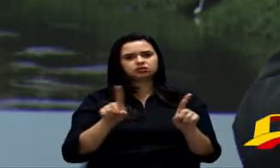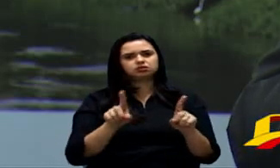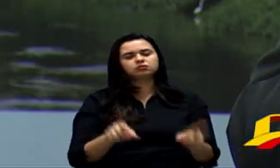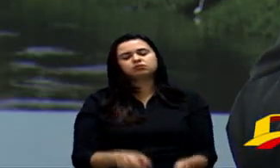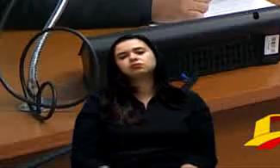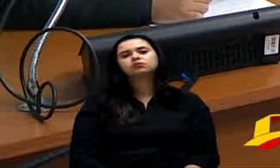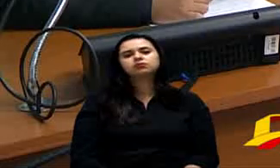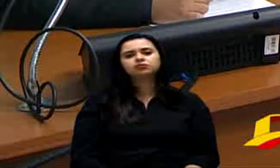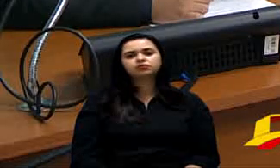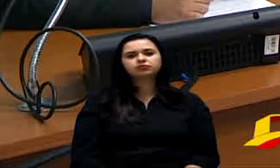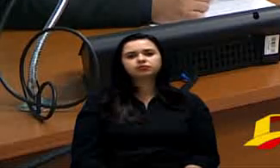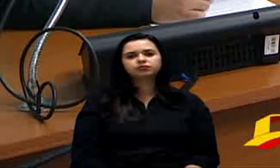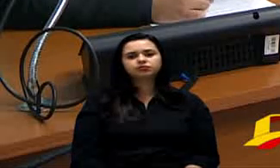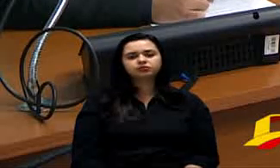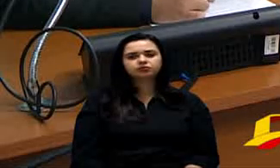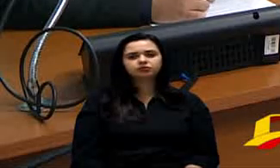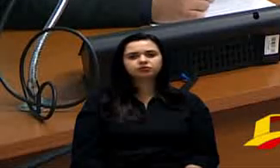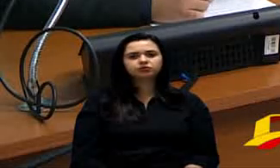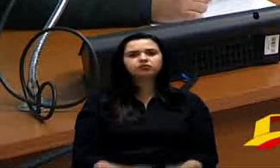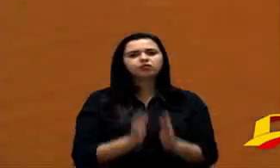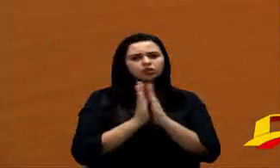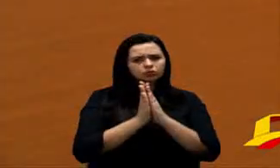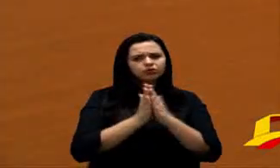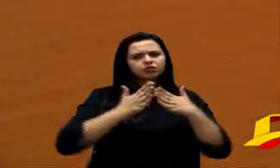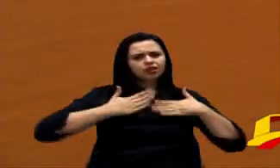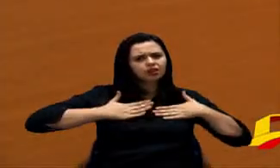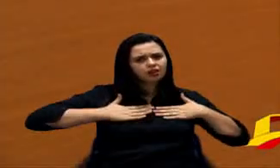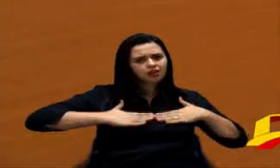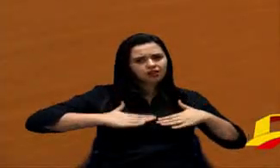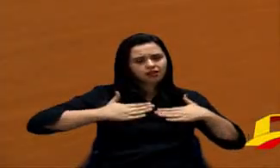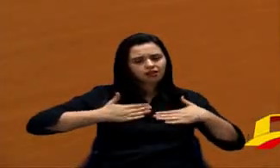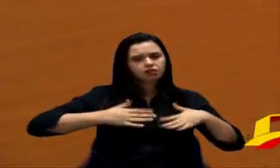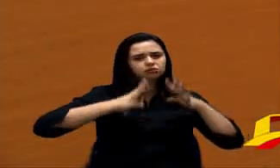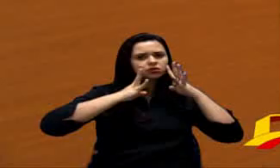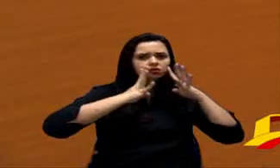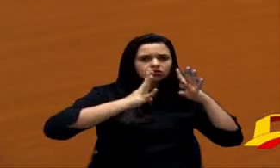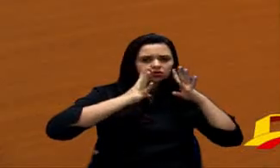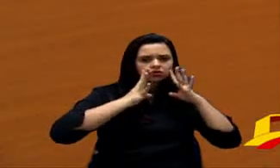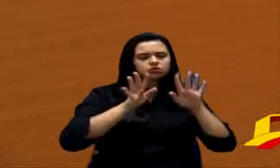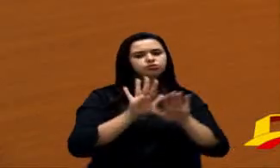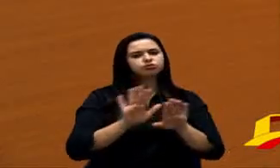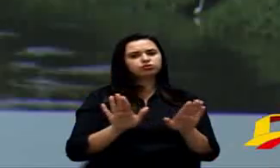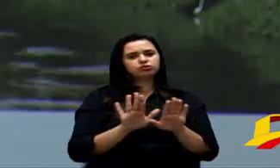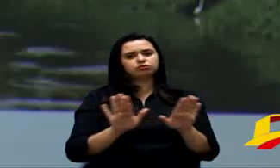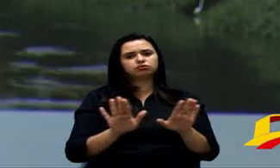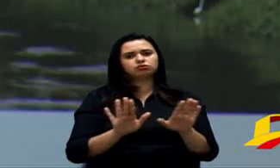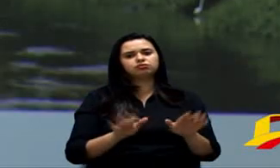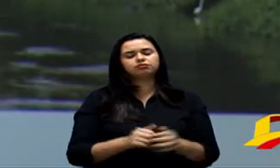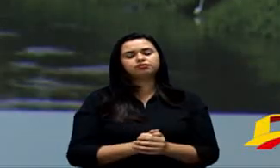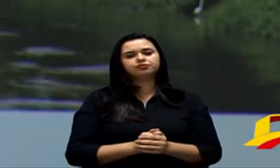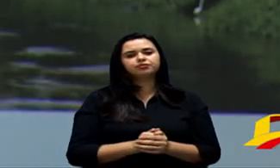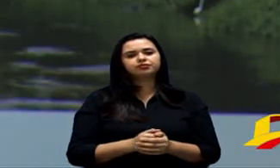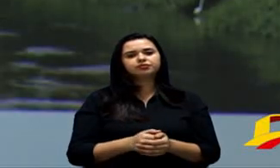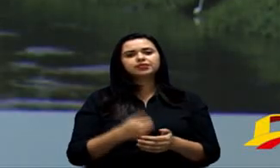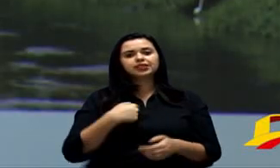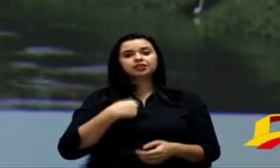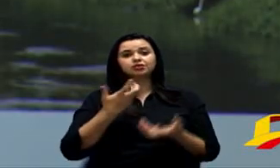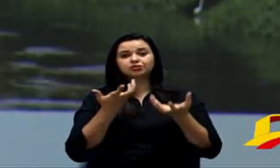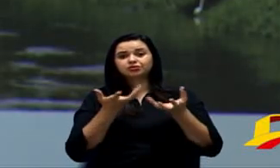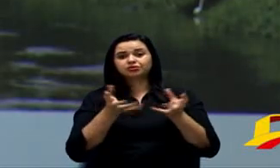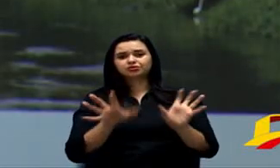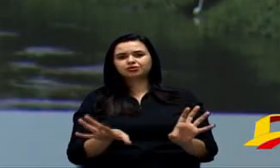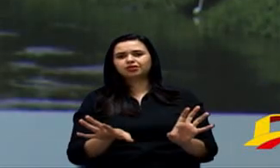Pessoal, por favor, pessoal, vamos ter calma, vamos só ouvir o Eu não o quero que o Sandro tenha o mesmo destino do